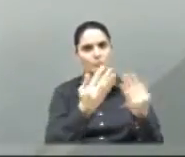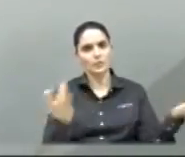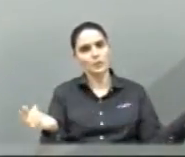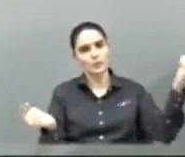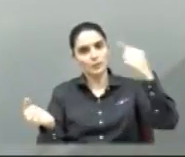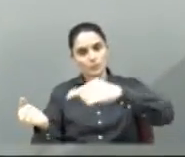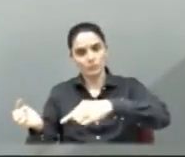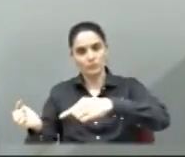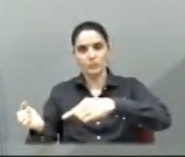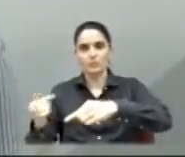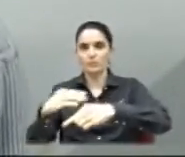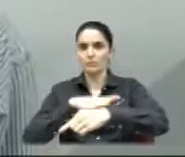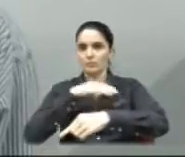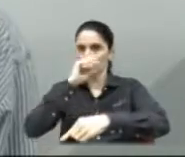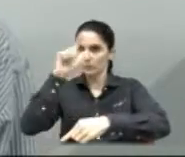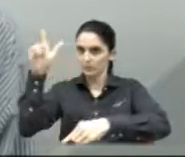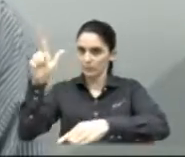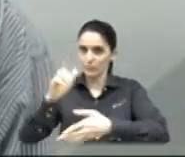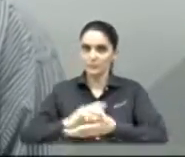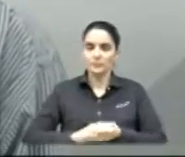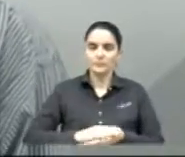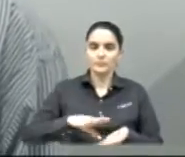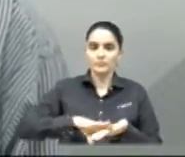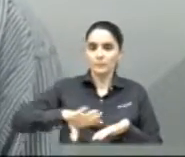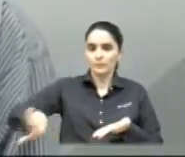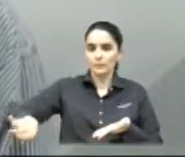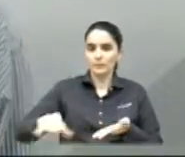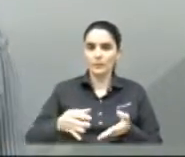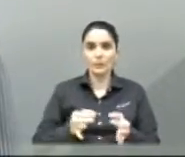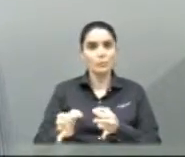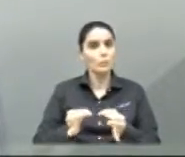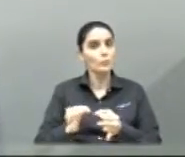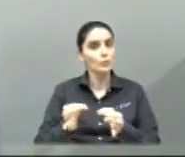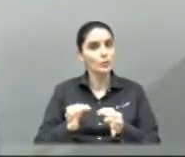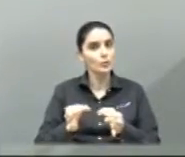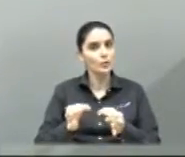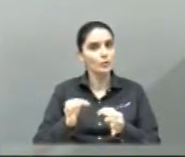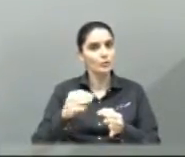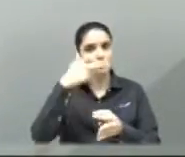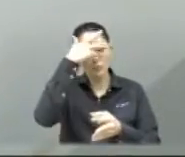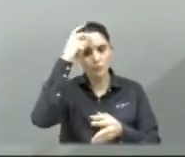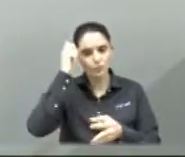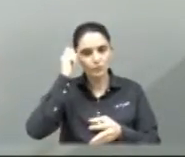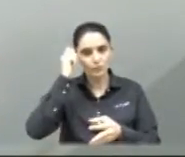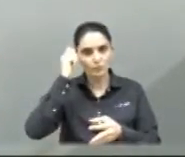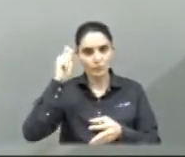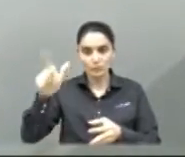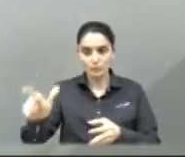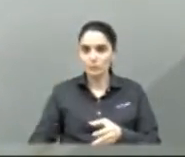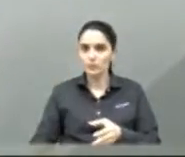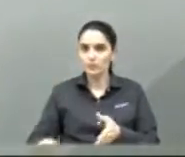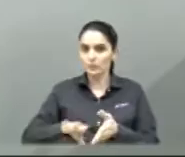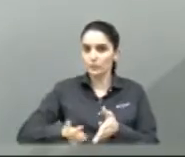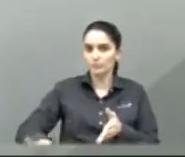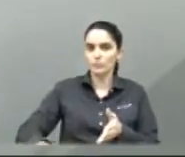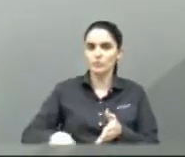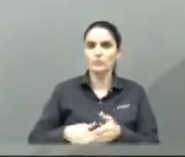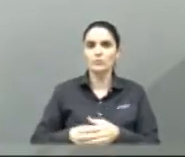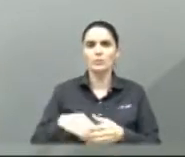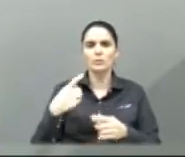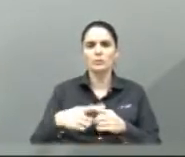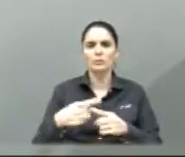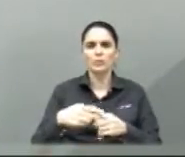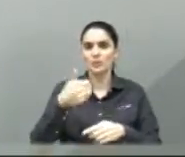aqui, retirou porque tinha erro. No projeto do prefeito, tinha 16 assuntos